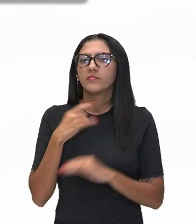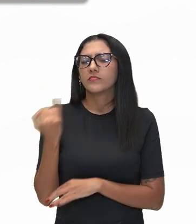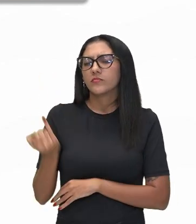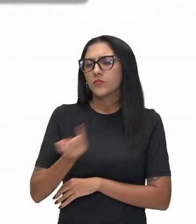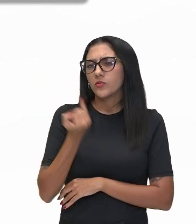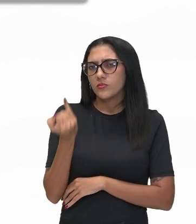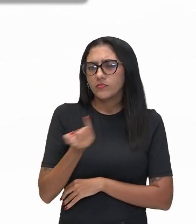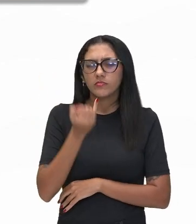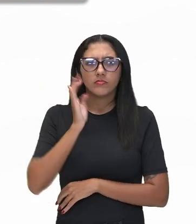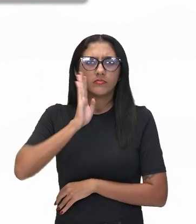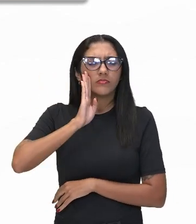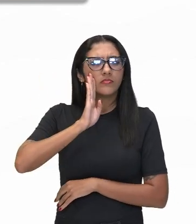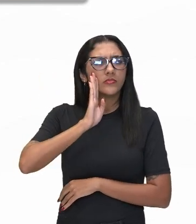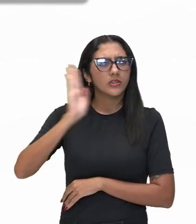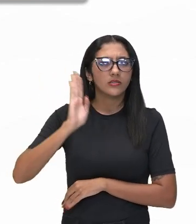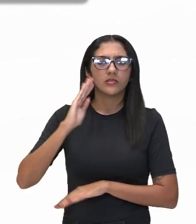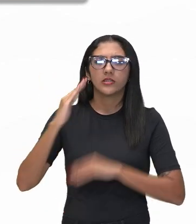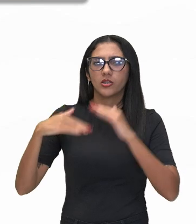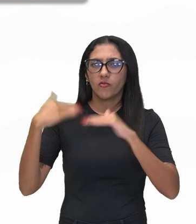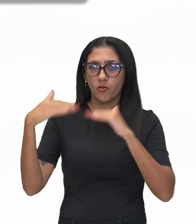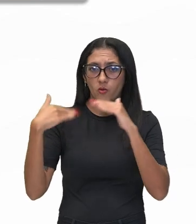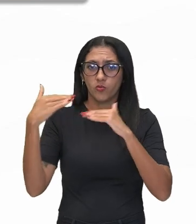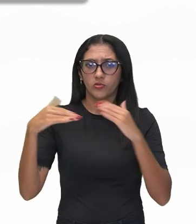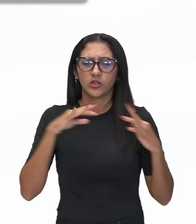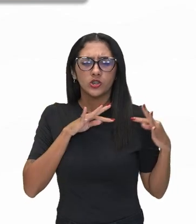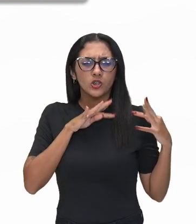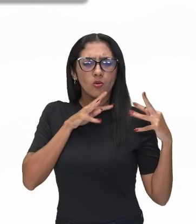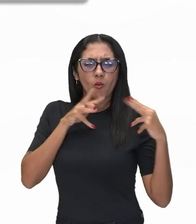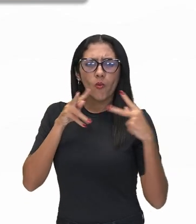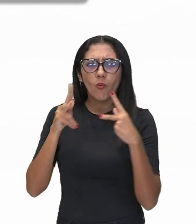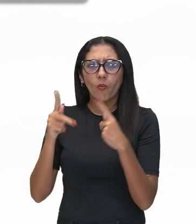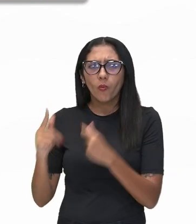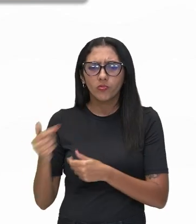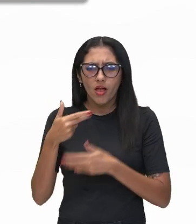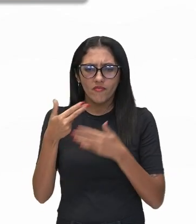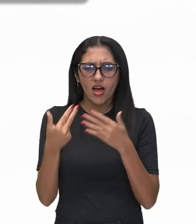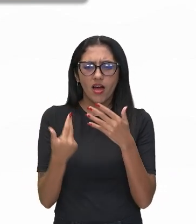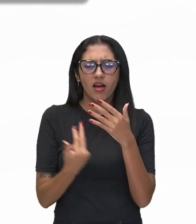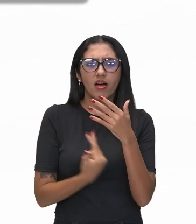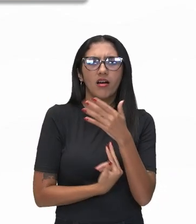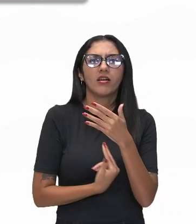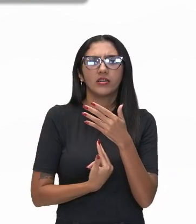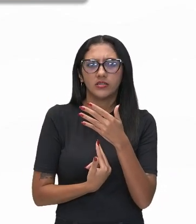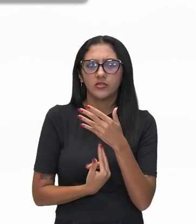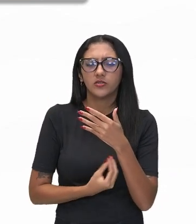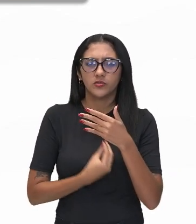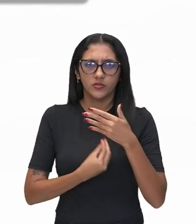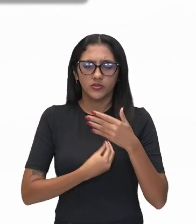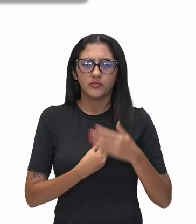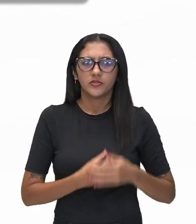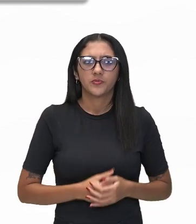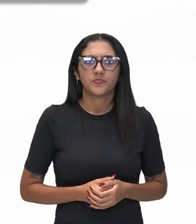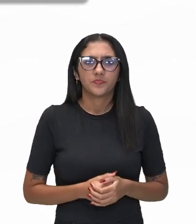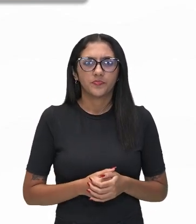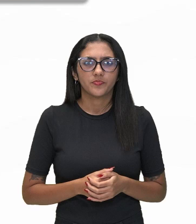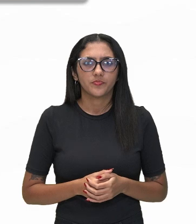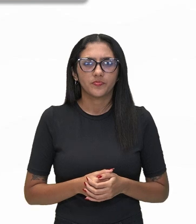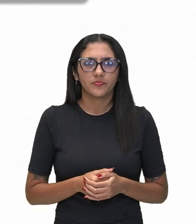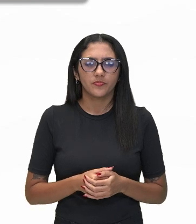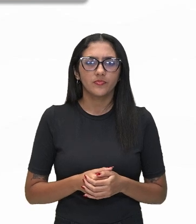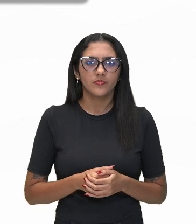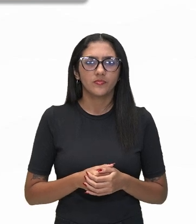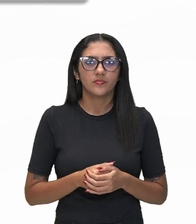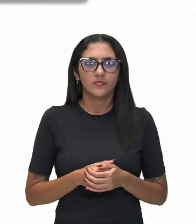fundamental, né, na evolução de todas as espécies, daqueles seres que são considerados, né,